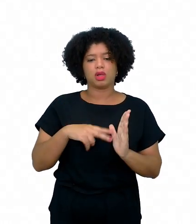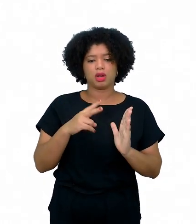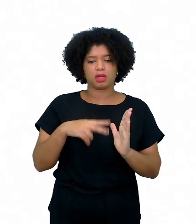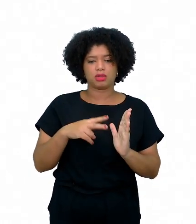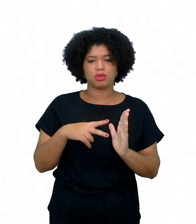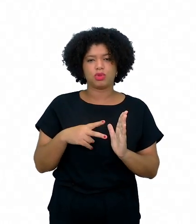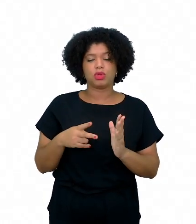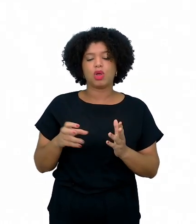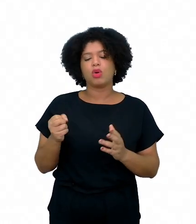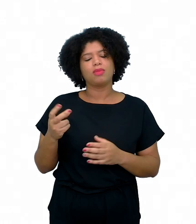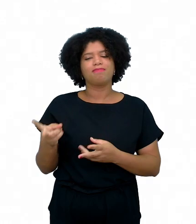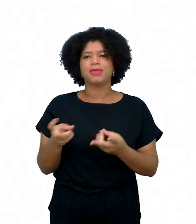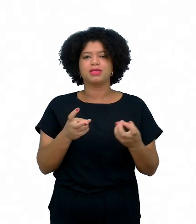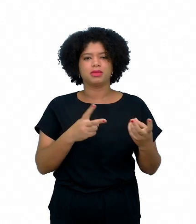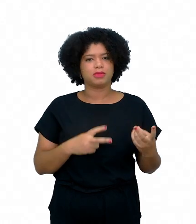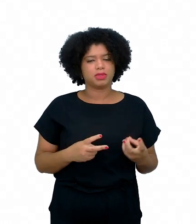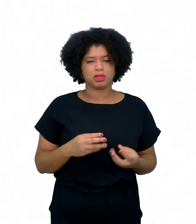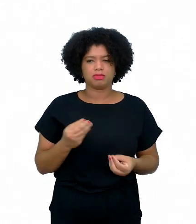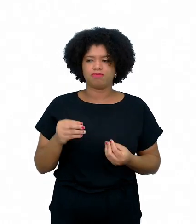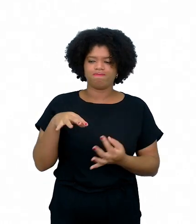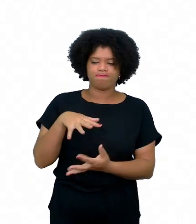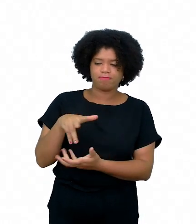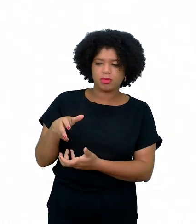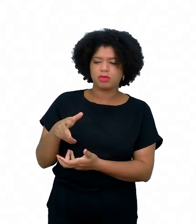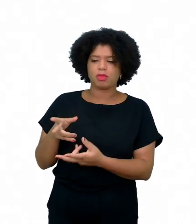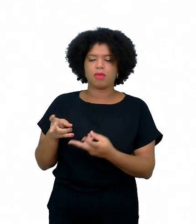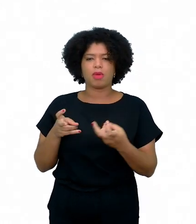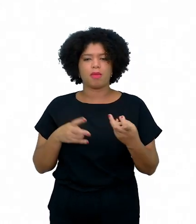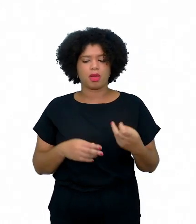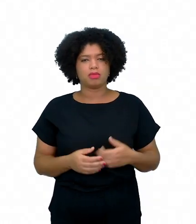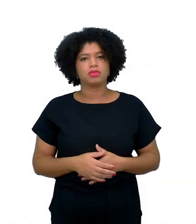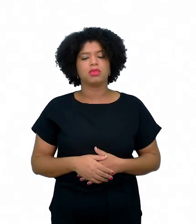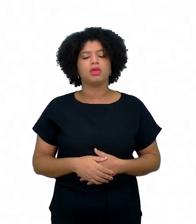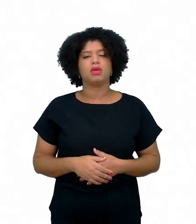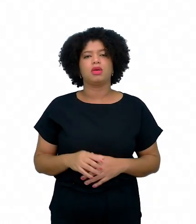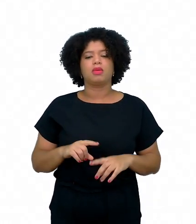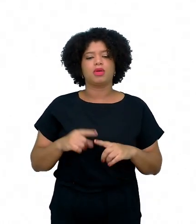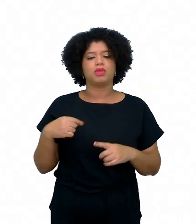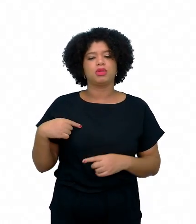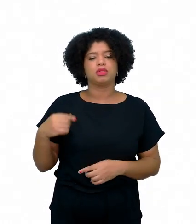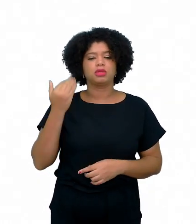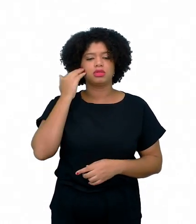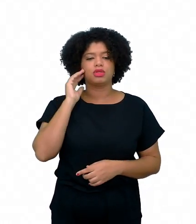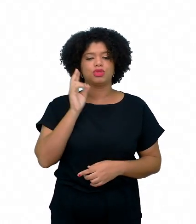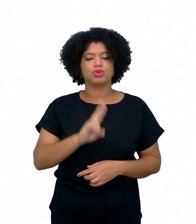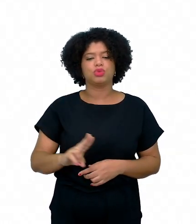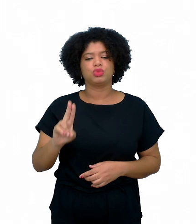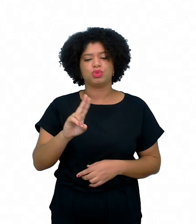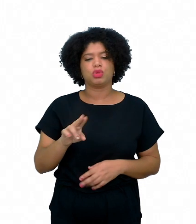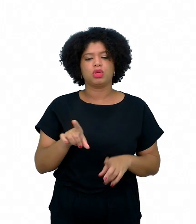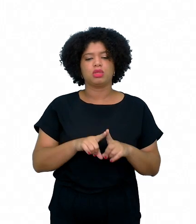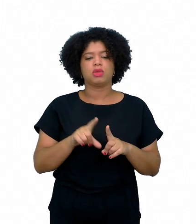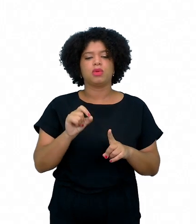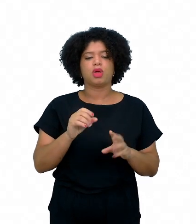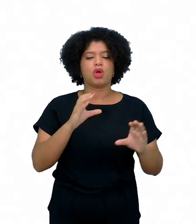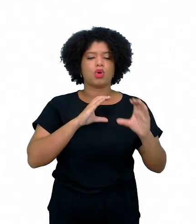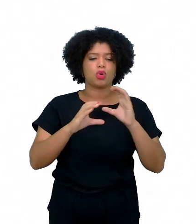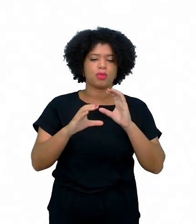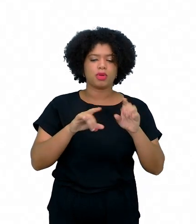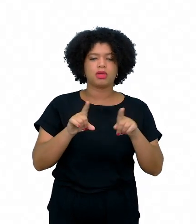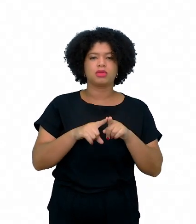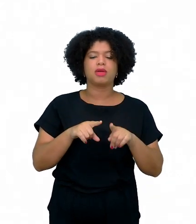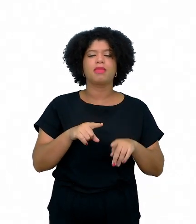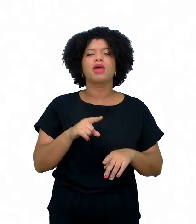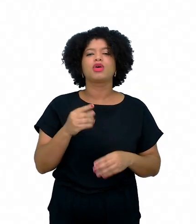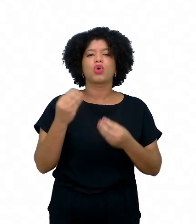mundo e os comportamentos sociais, desde a utilização dessas tecnologias até a comunicação e a